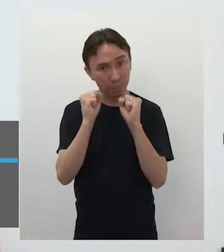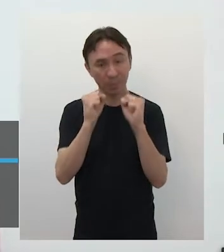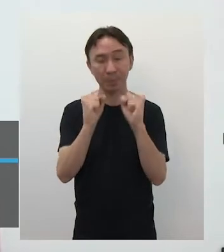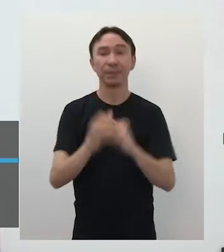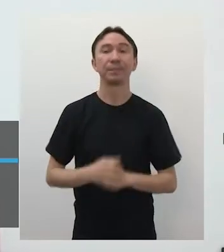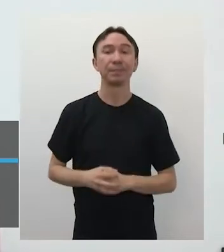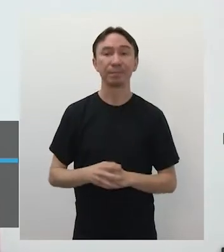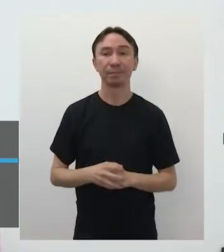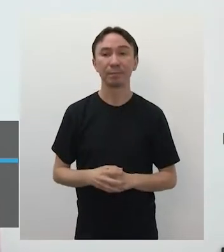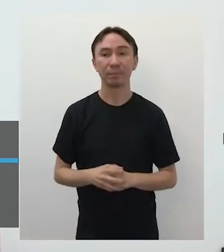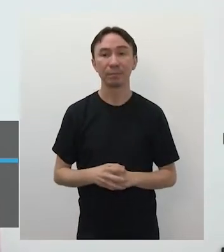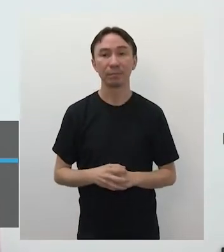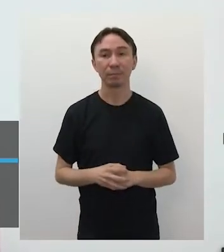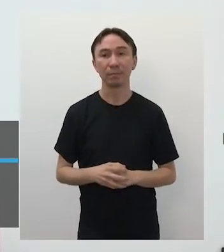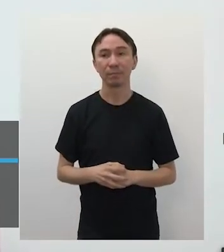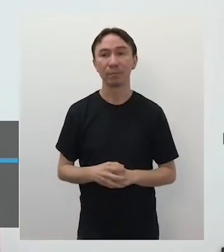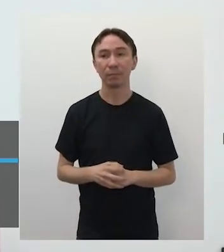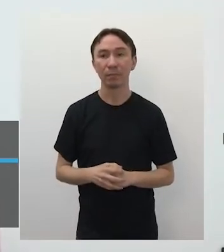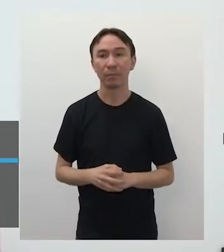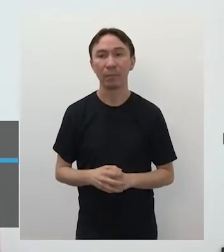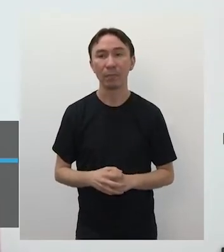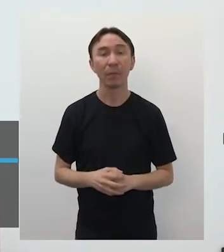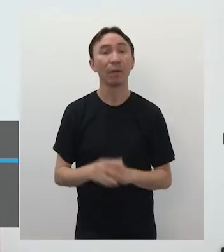tive durante todo o meu processo.